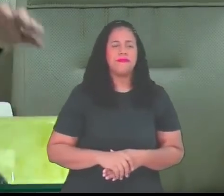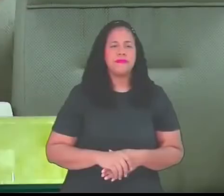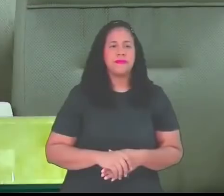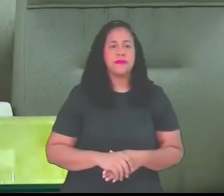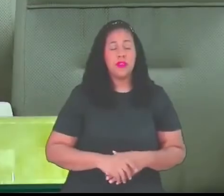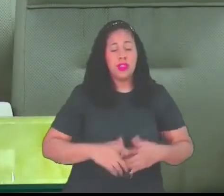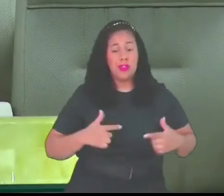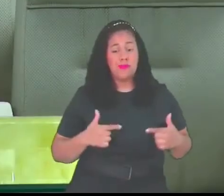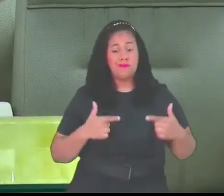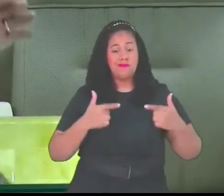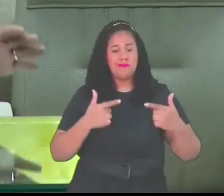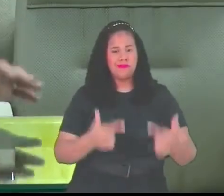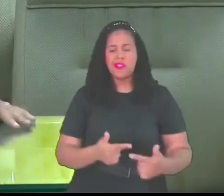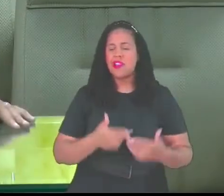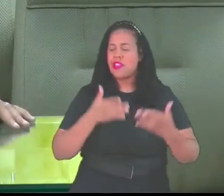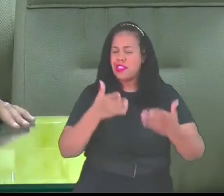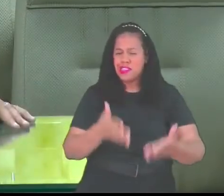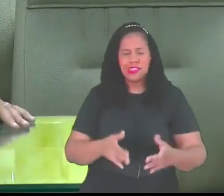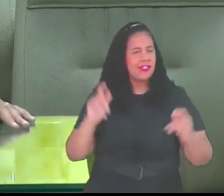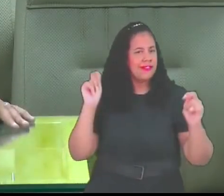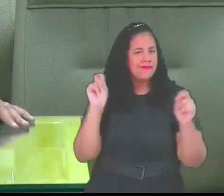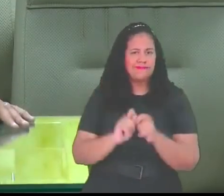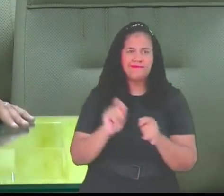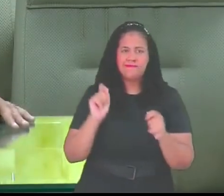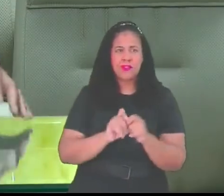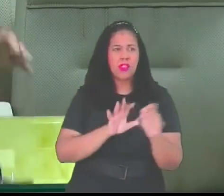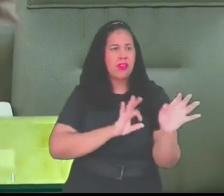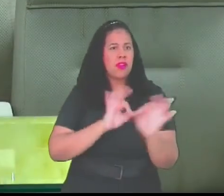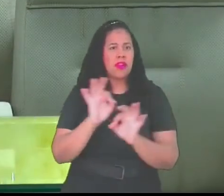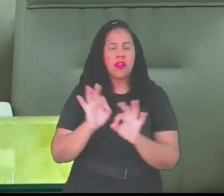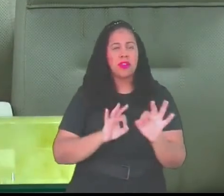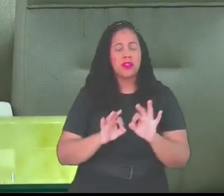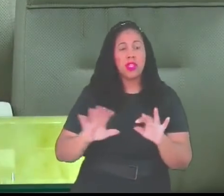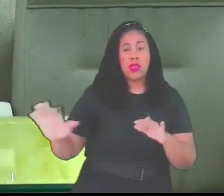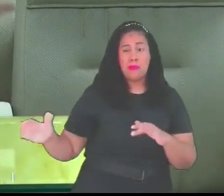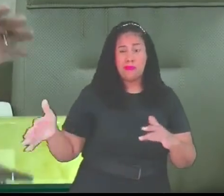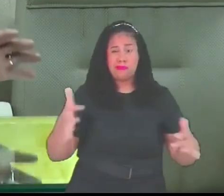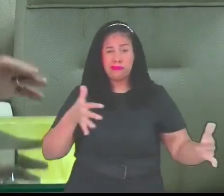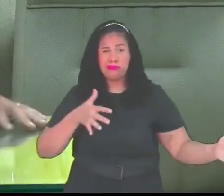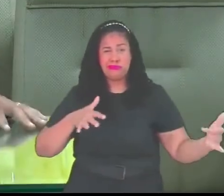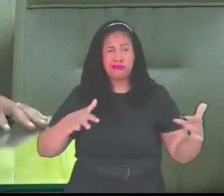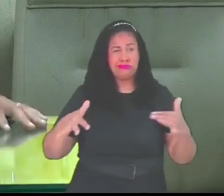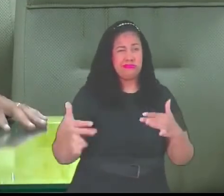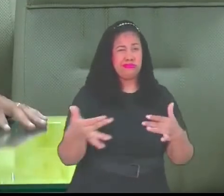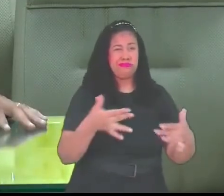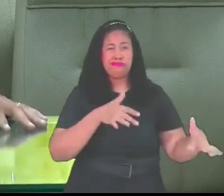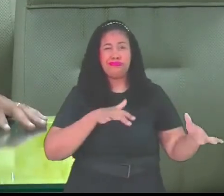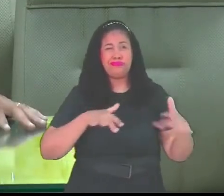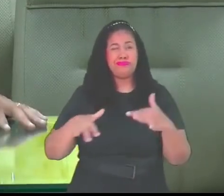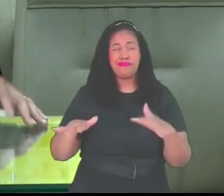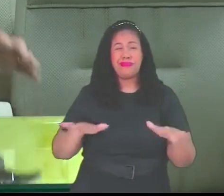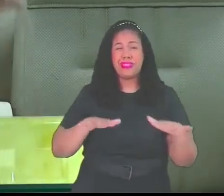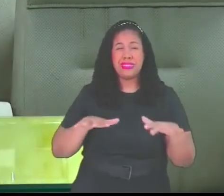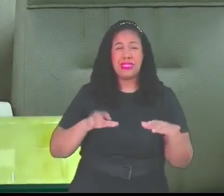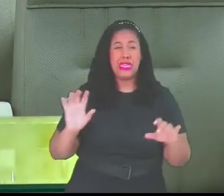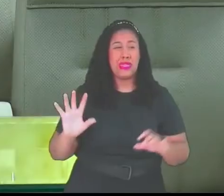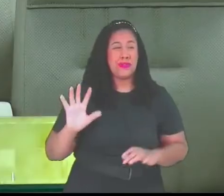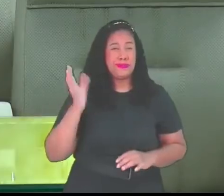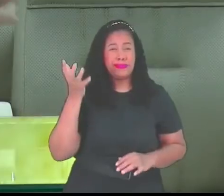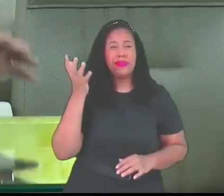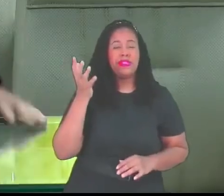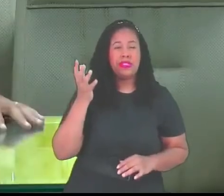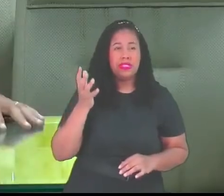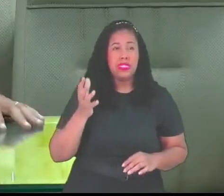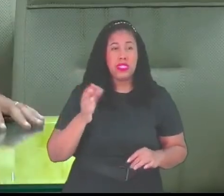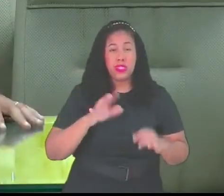A guerra está feita. O tumulto está gerado. A confusão